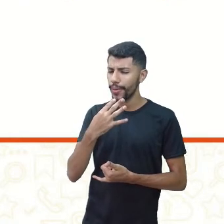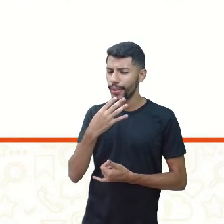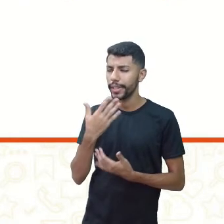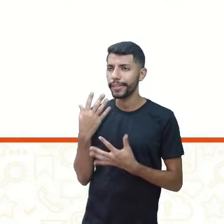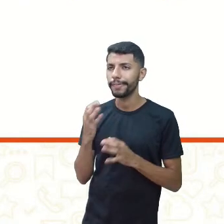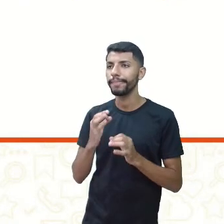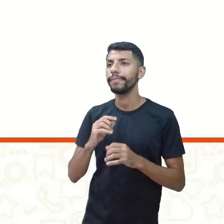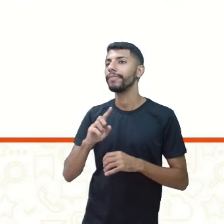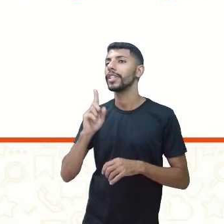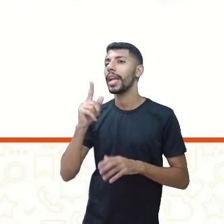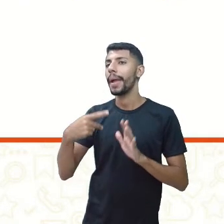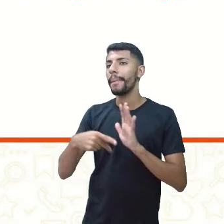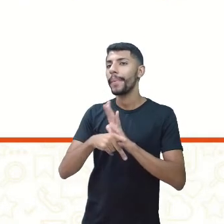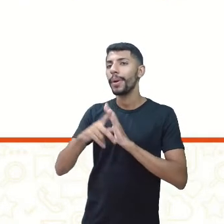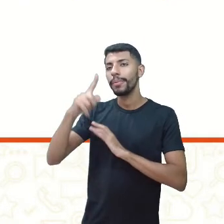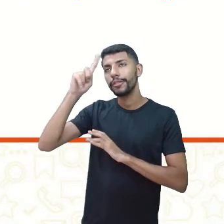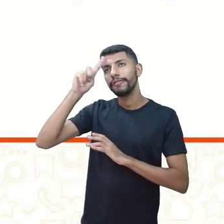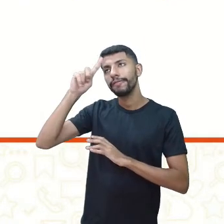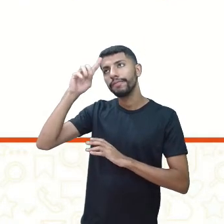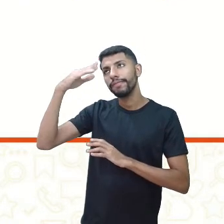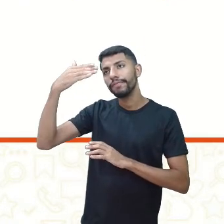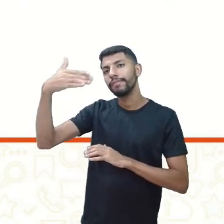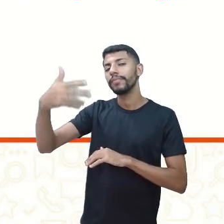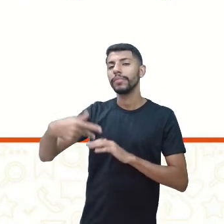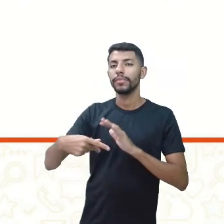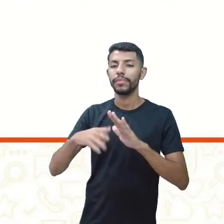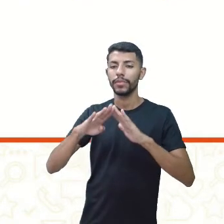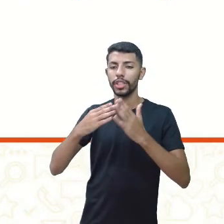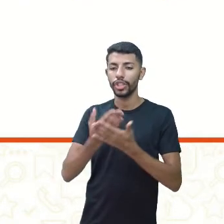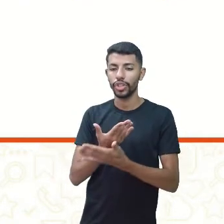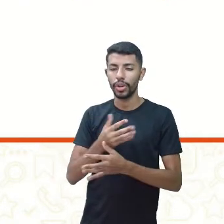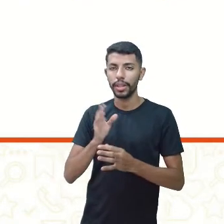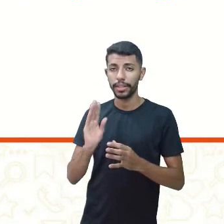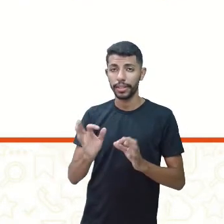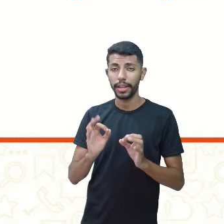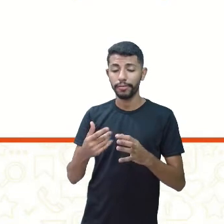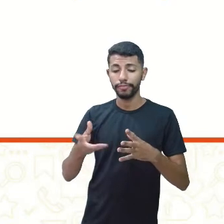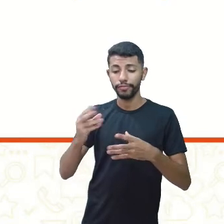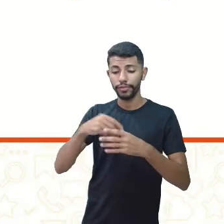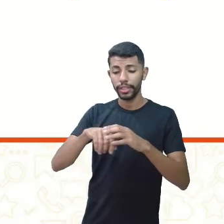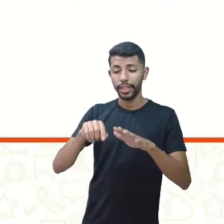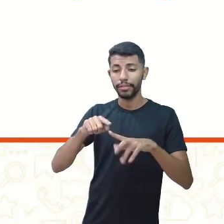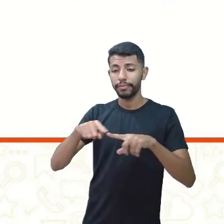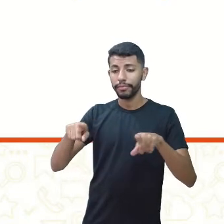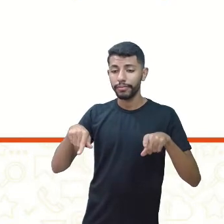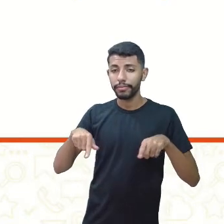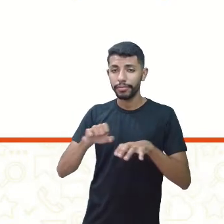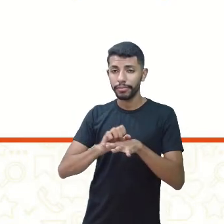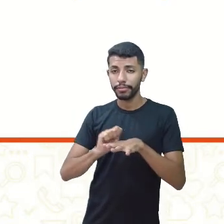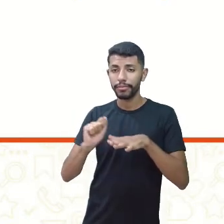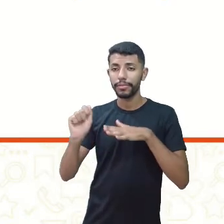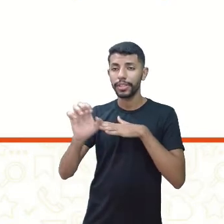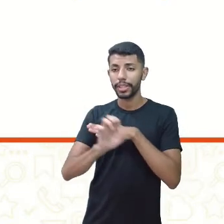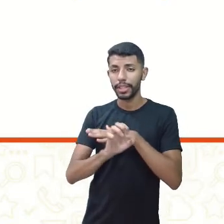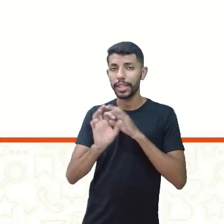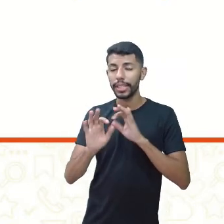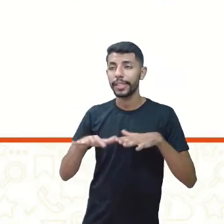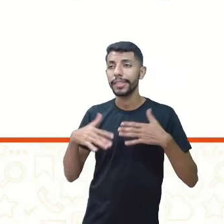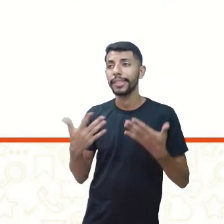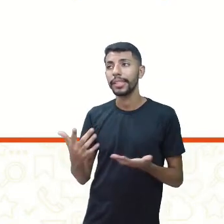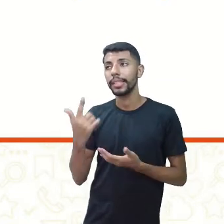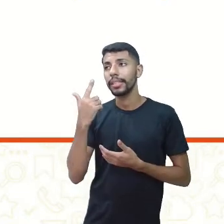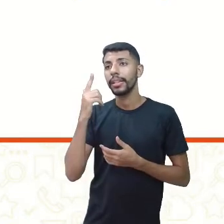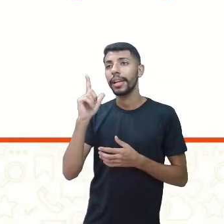faz parte do dia a dia da escola e da sala de recursos nem se fala. Então, é a compreensão de regras e